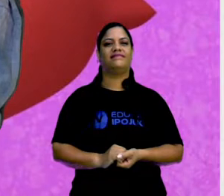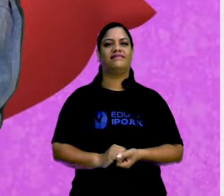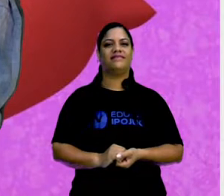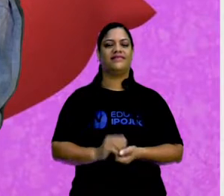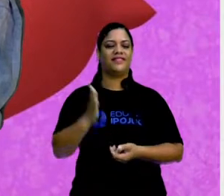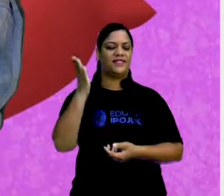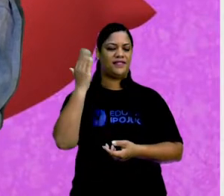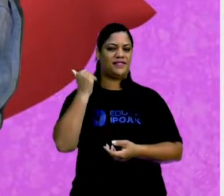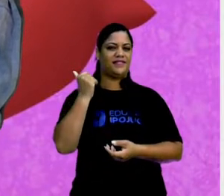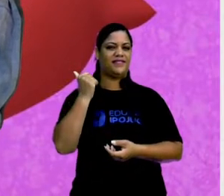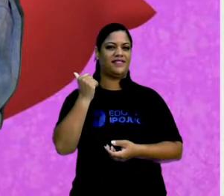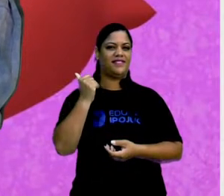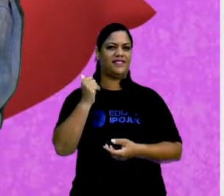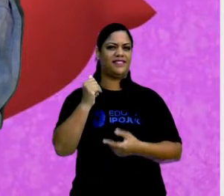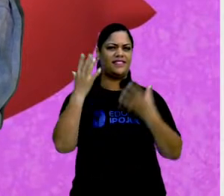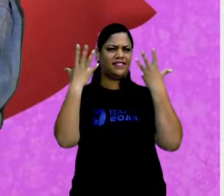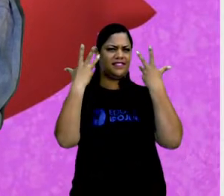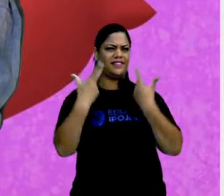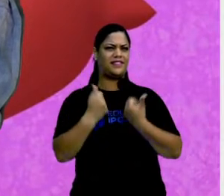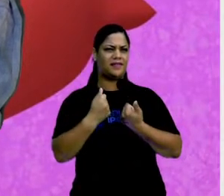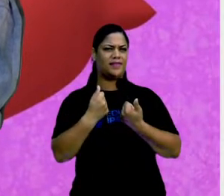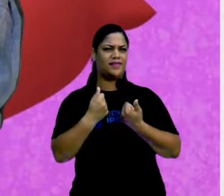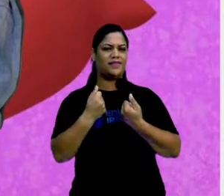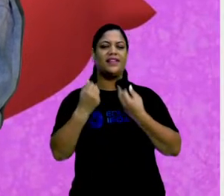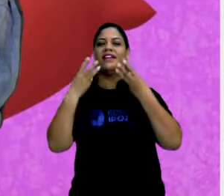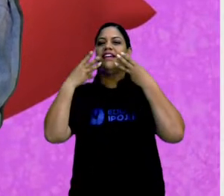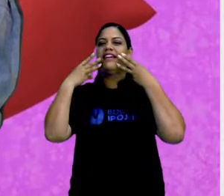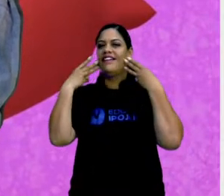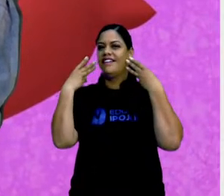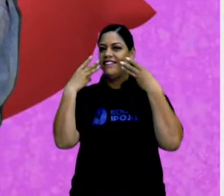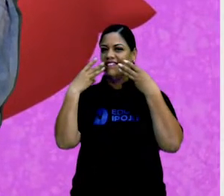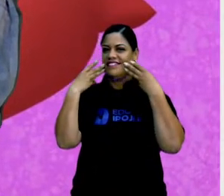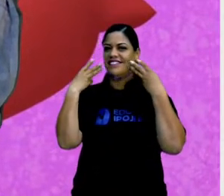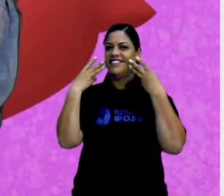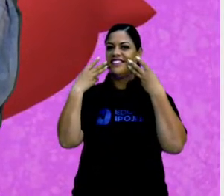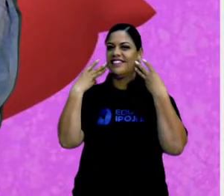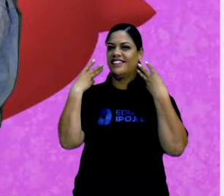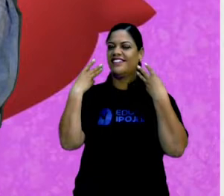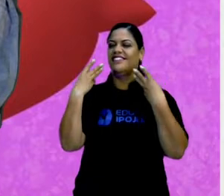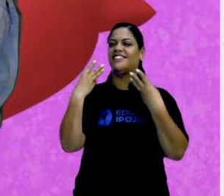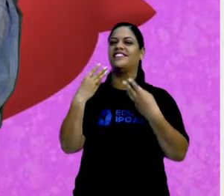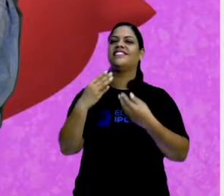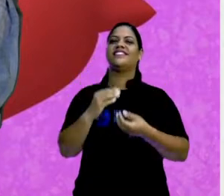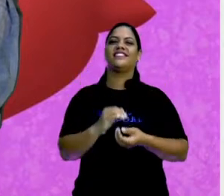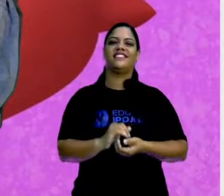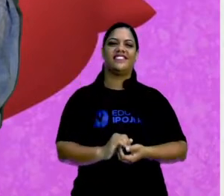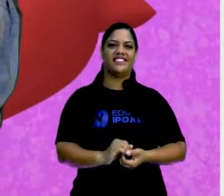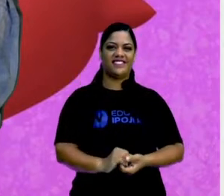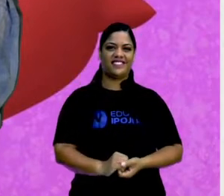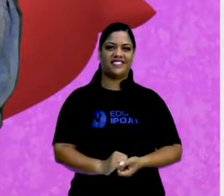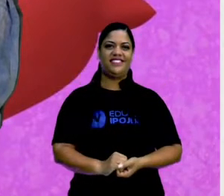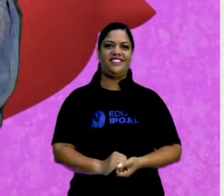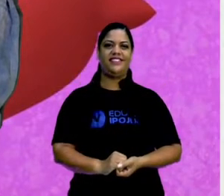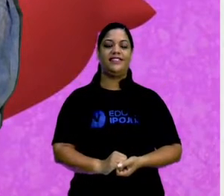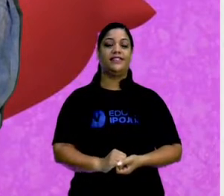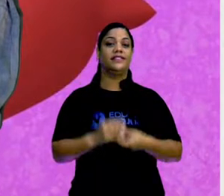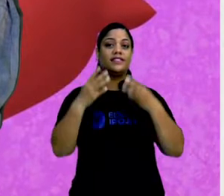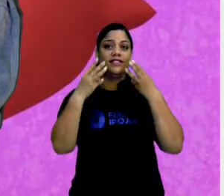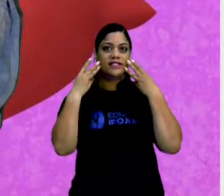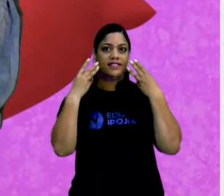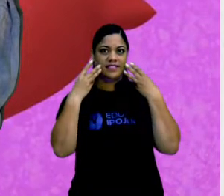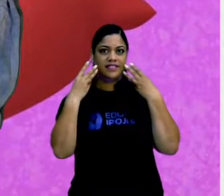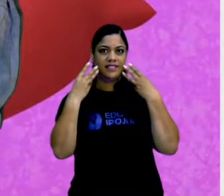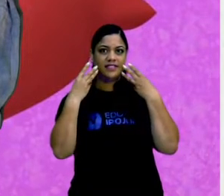Tu sabe? Que animal é aquele, leiturinha? Um gatinho. Ah, é um gatinho. E o